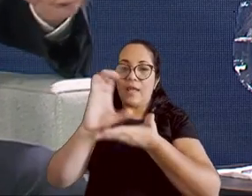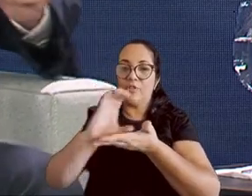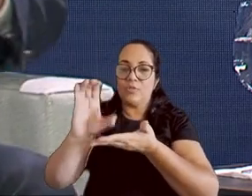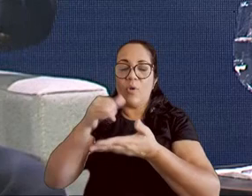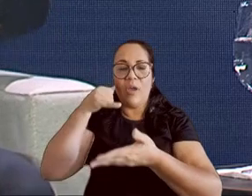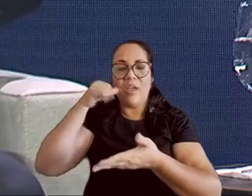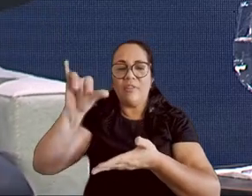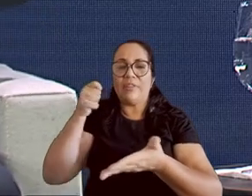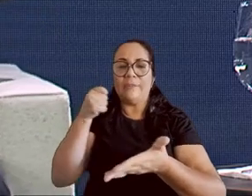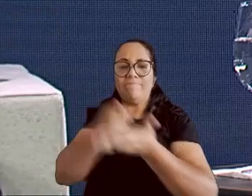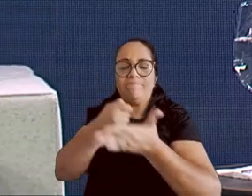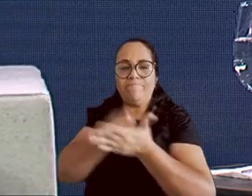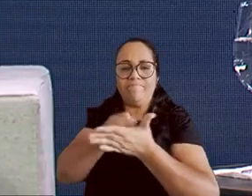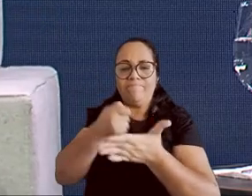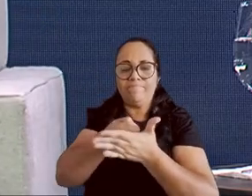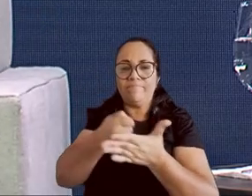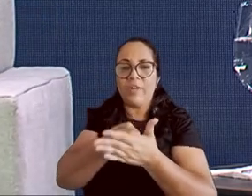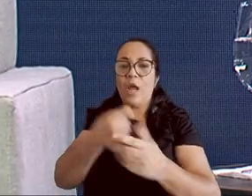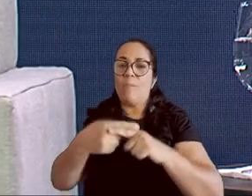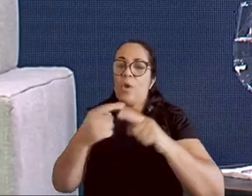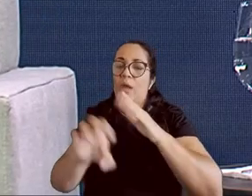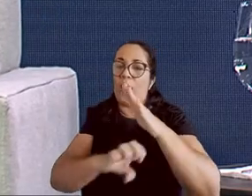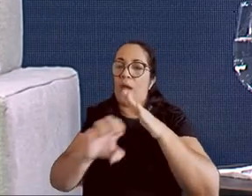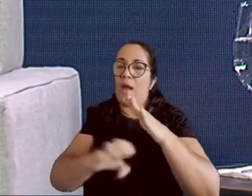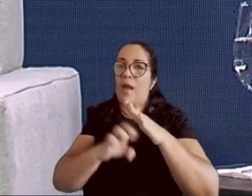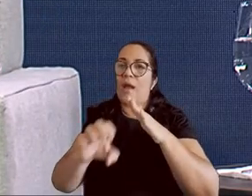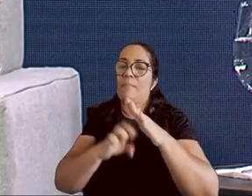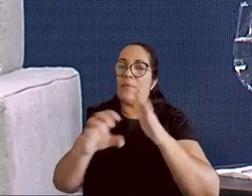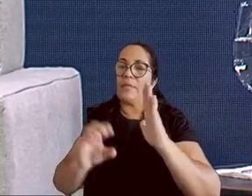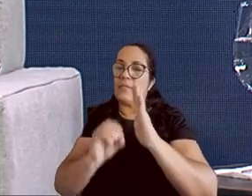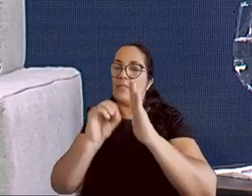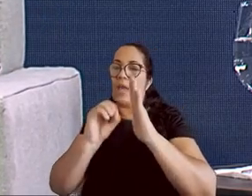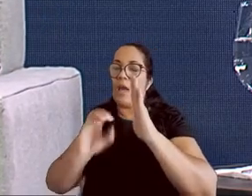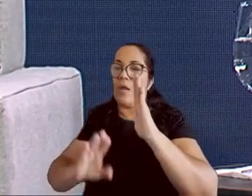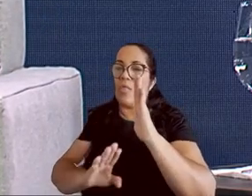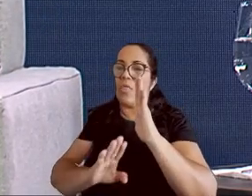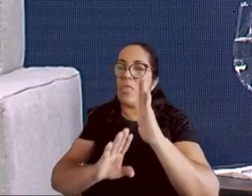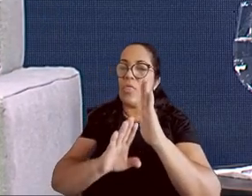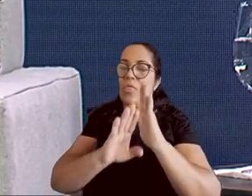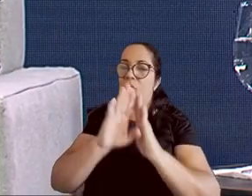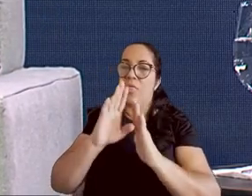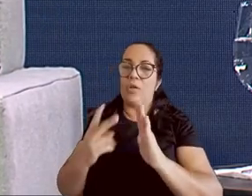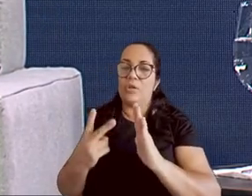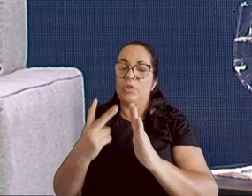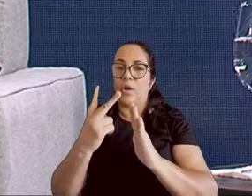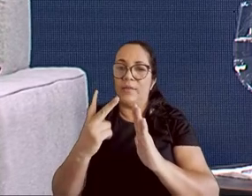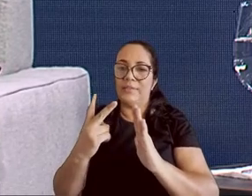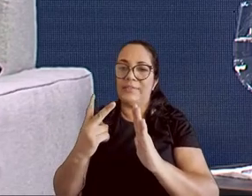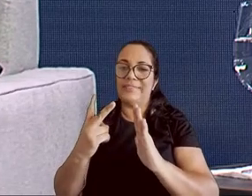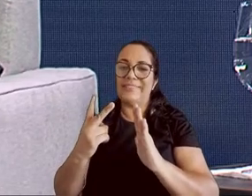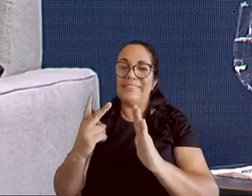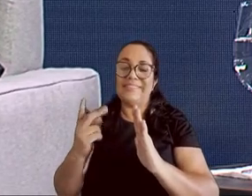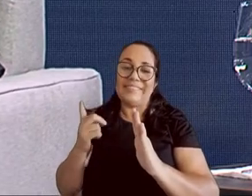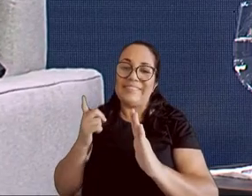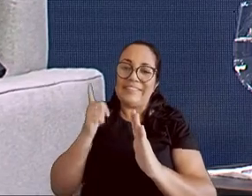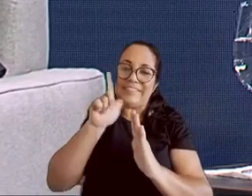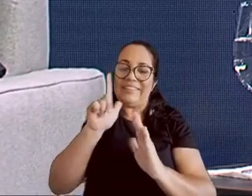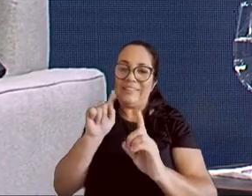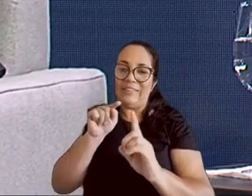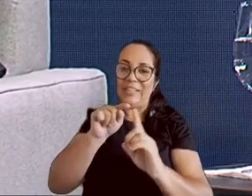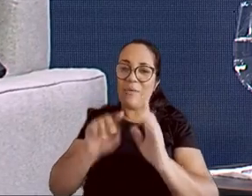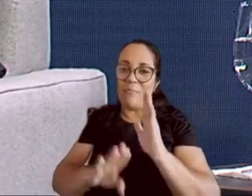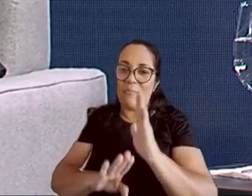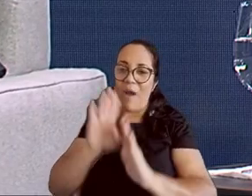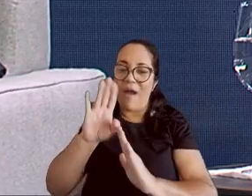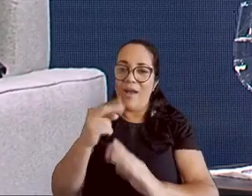vezes alavancada né A empresa que era zero vezes alavancada botou um vestido hoje achando que não ia chegar lá e aí ela vai para dois e meio não é um grande problema